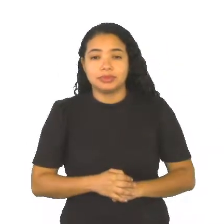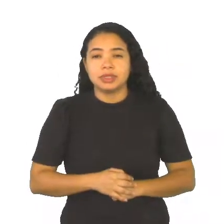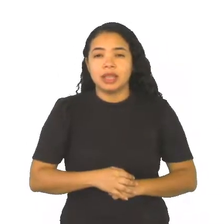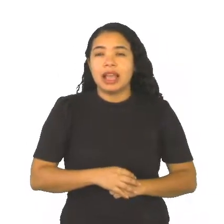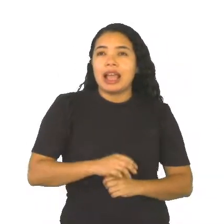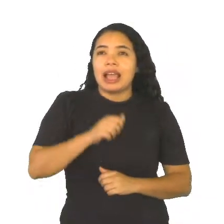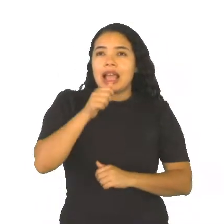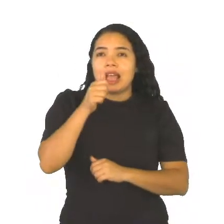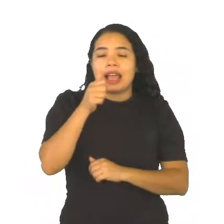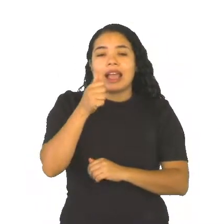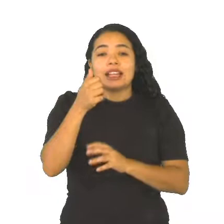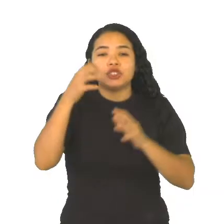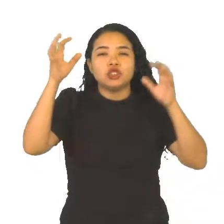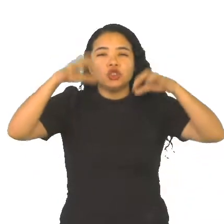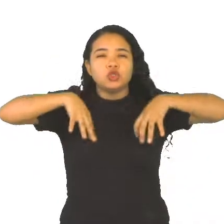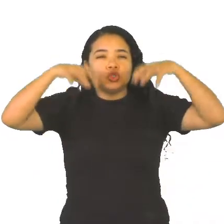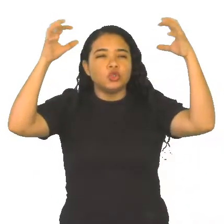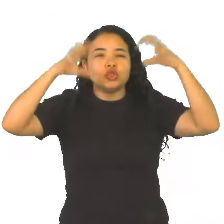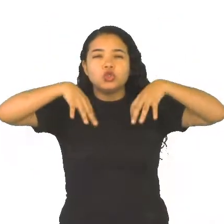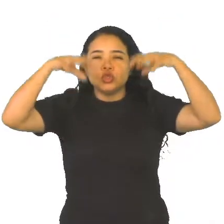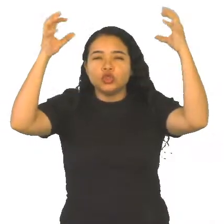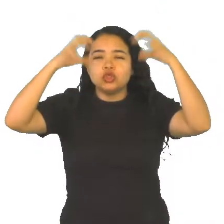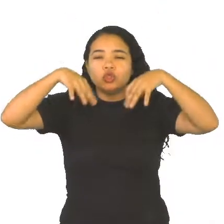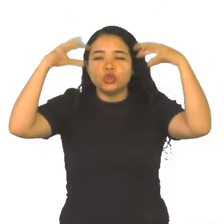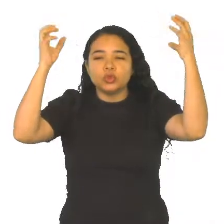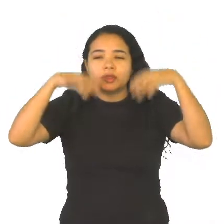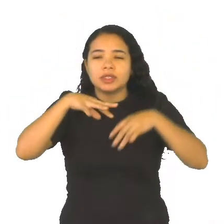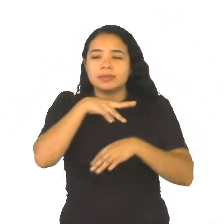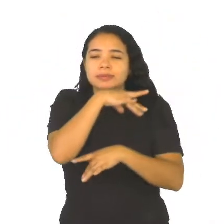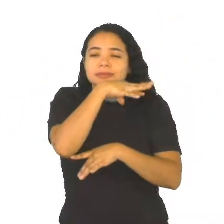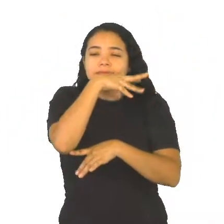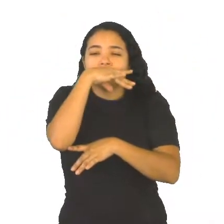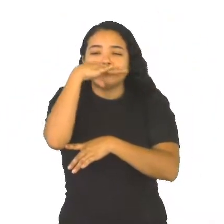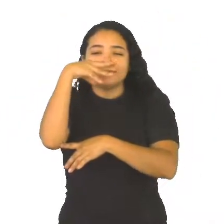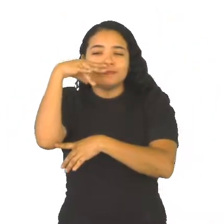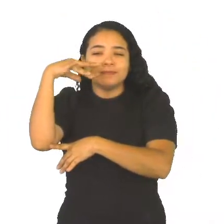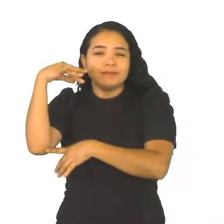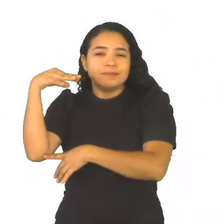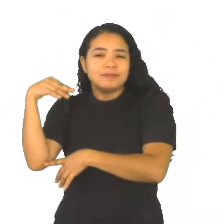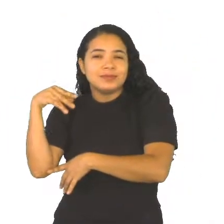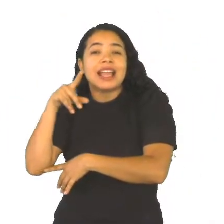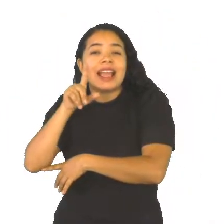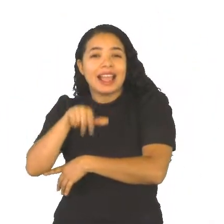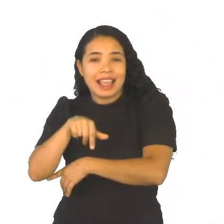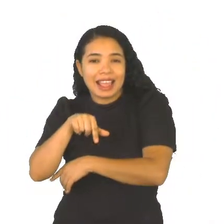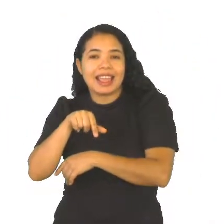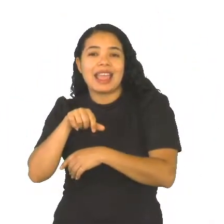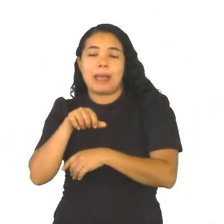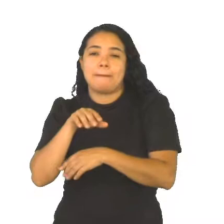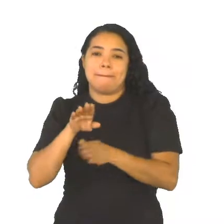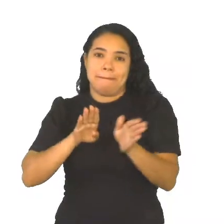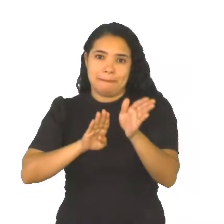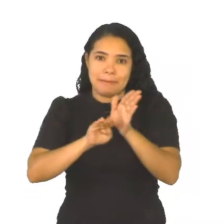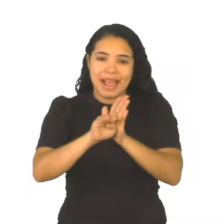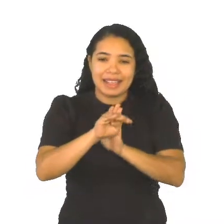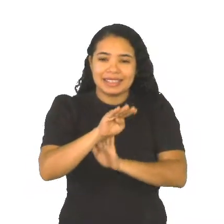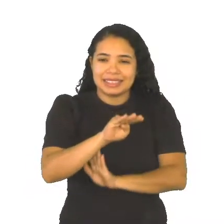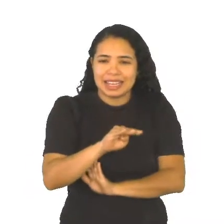bactéria, tá? Quando a gente sente aquele cheirinho da chuva gostoso, aquilo ali nada mais é que esporos de bactérias,